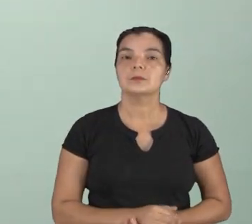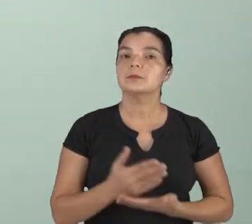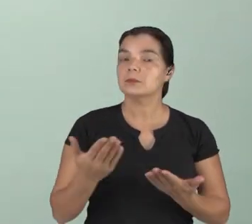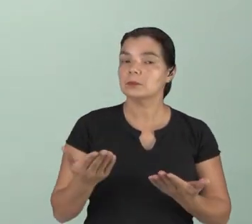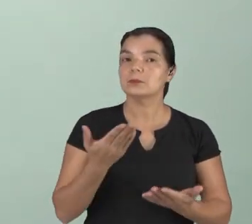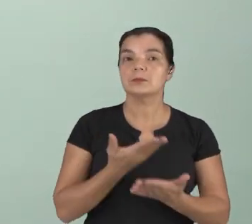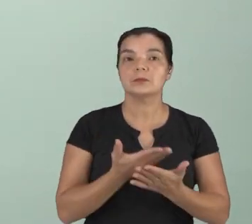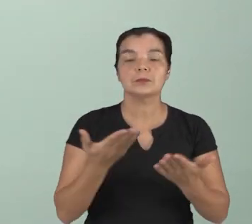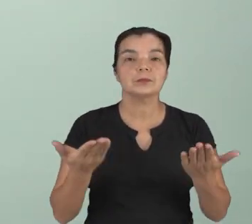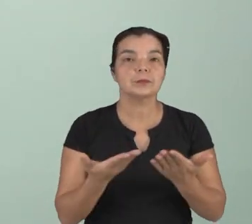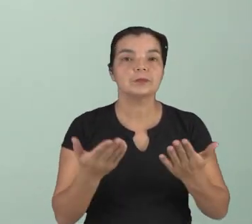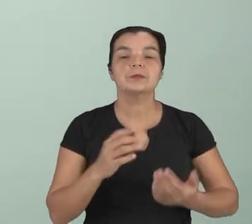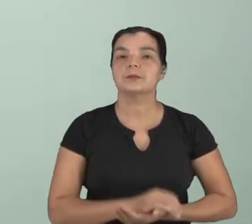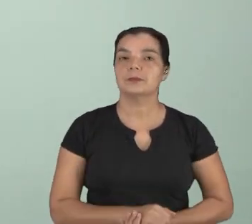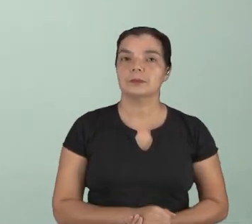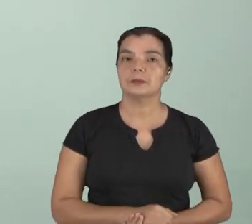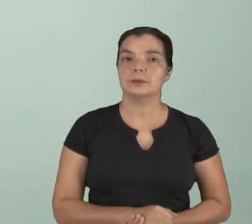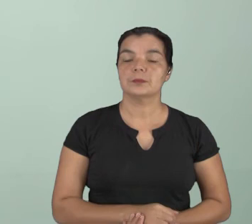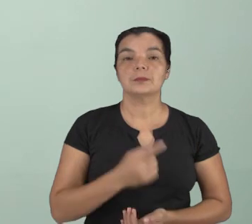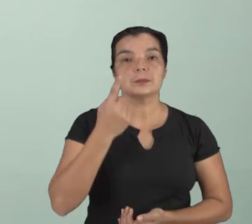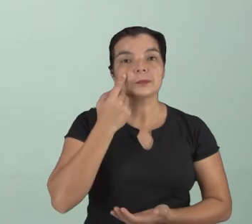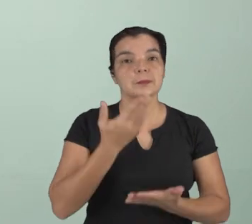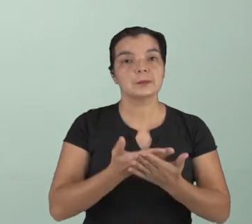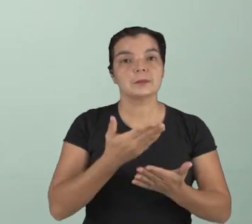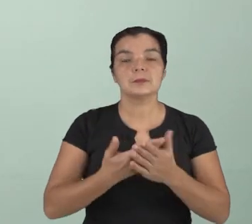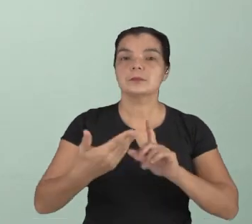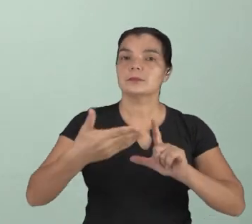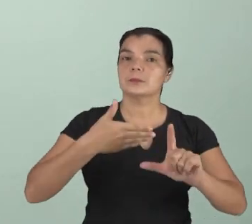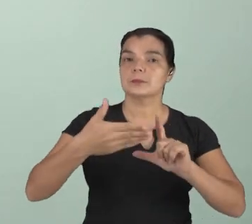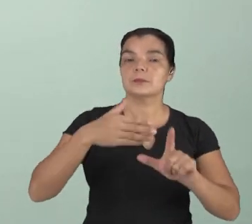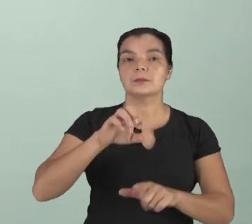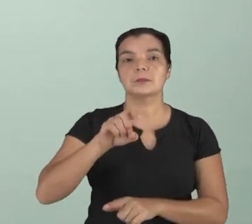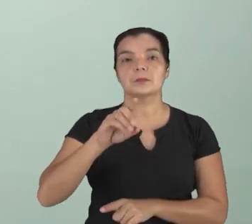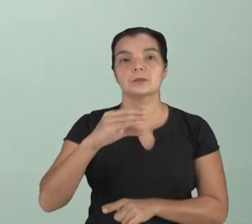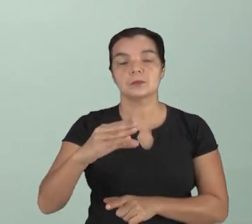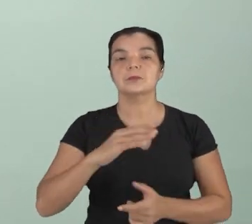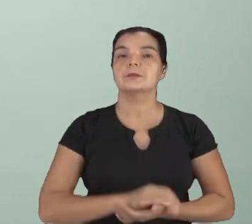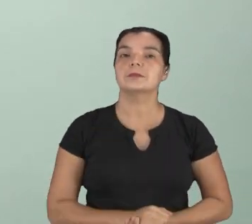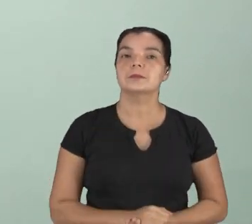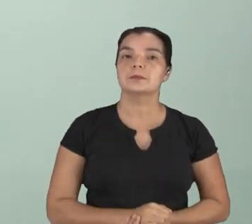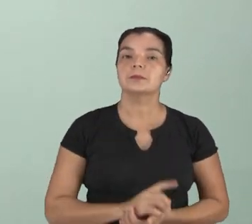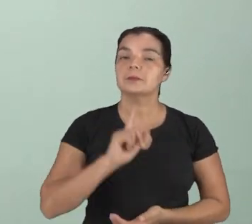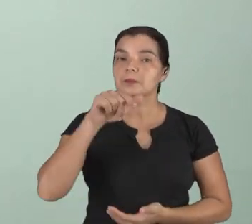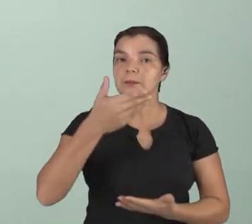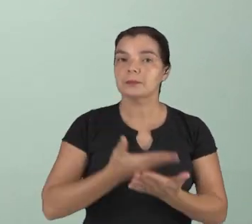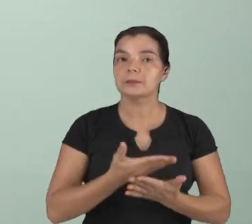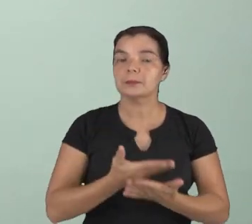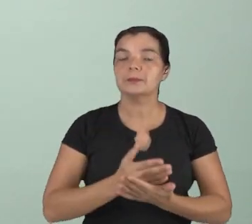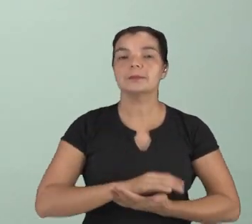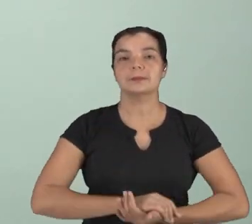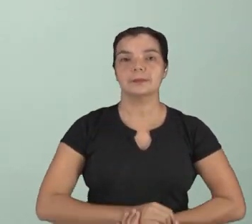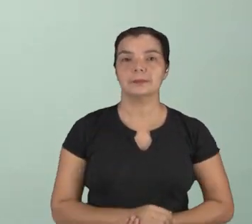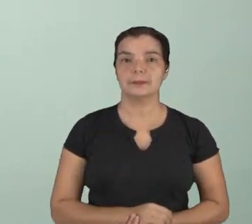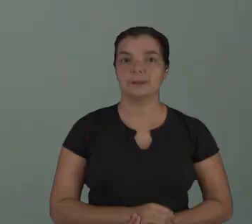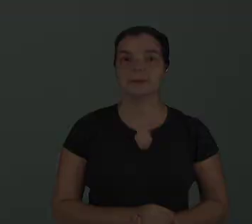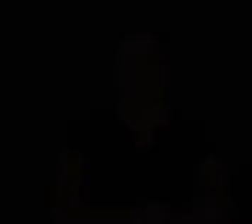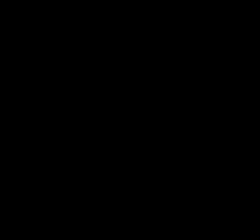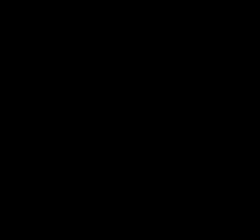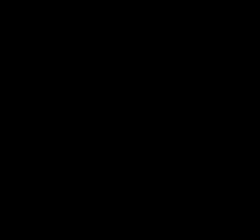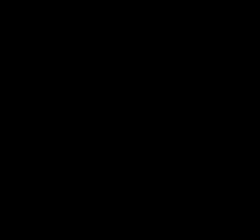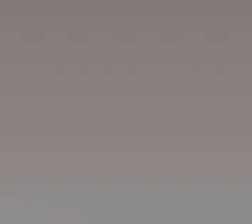Essa foi a nossa aula de hoje. Para rever essa aula, acesse a plataforma Eduque e até a próxima aula.